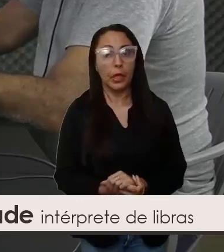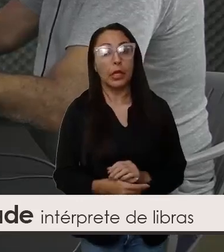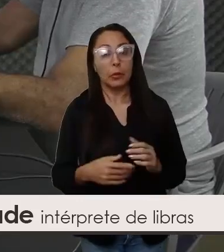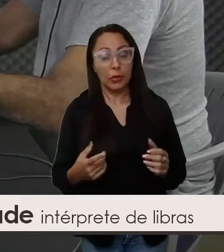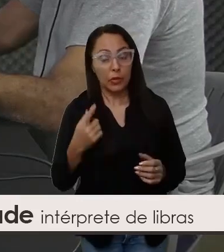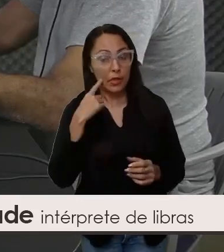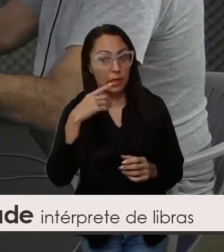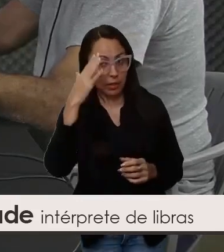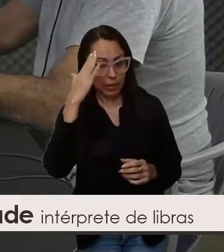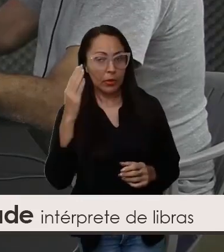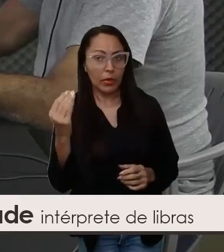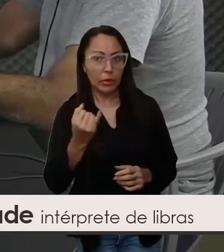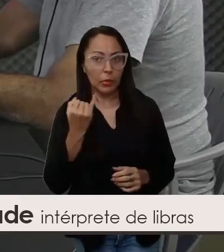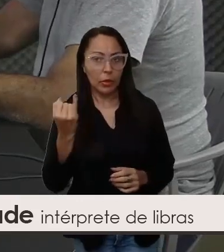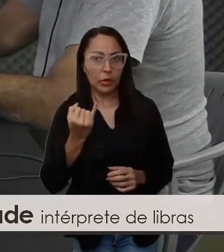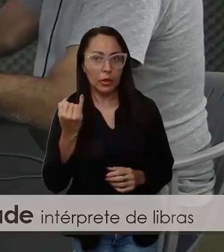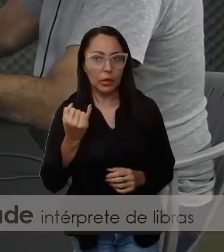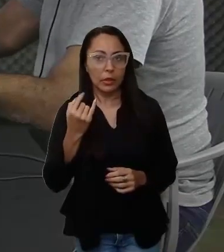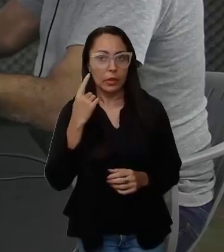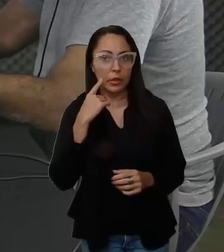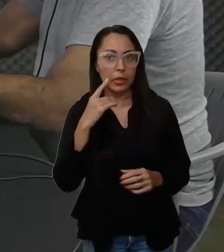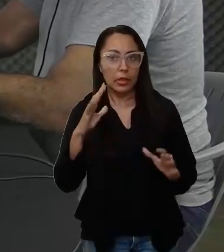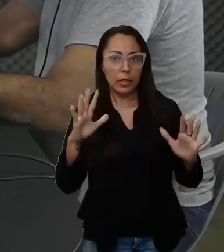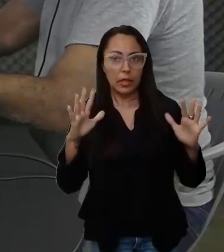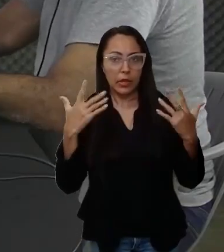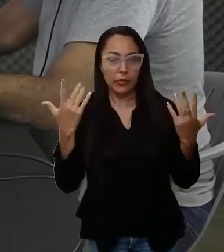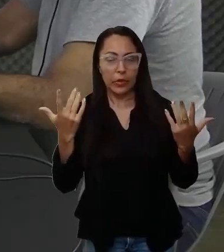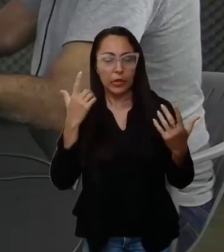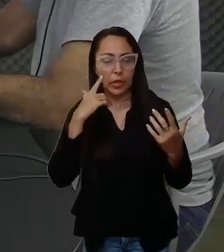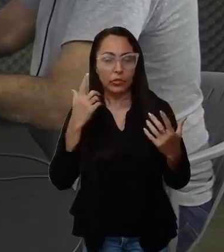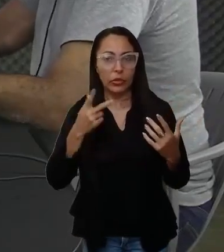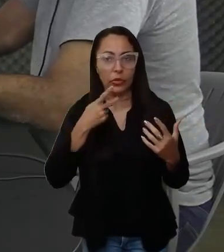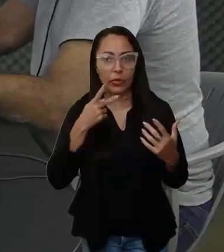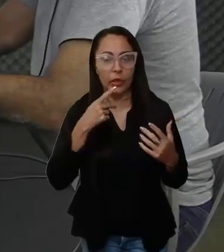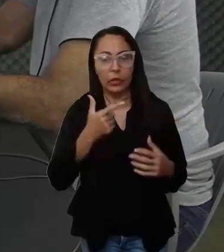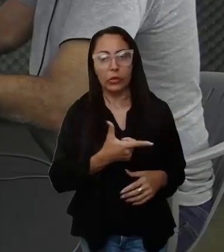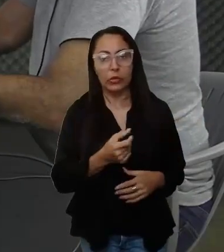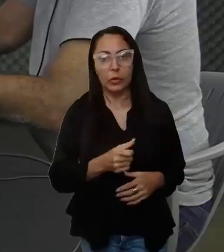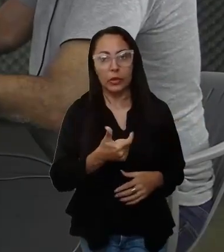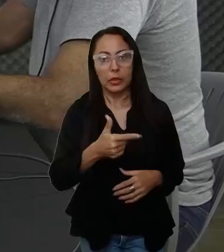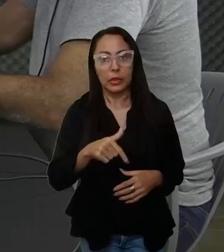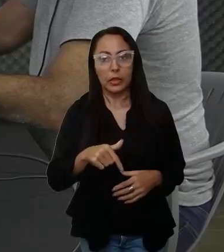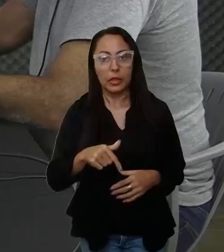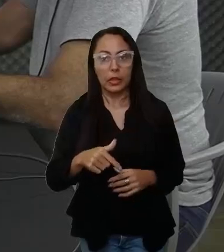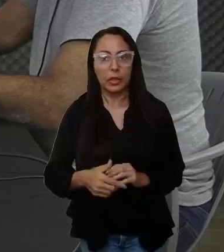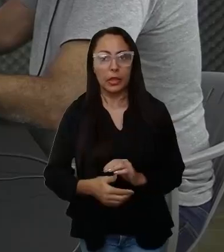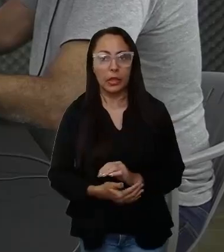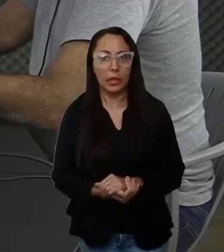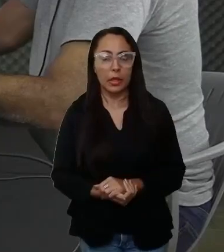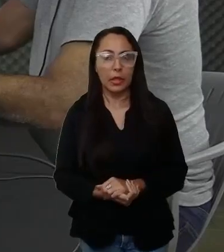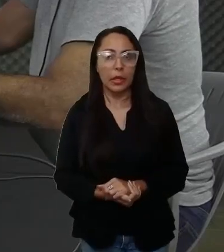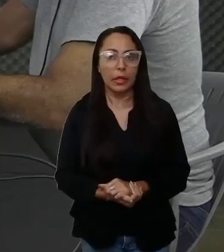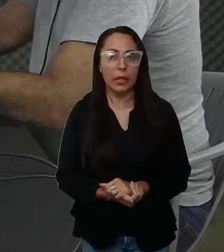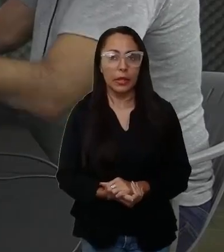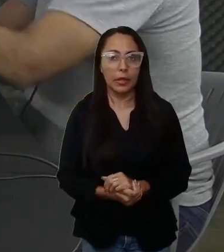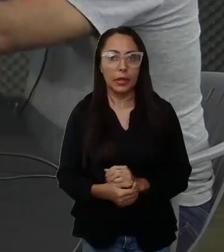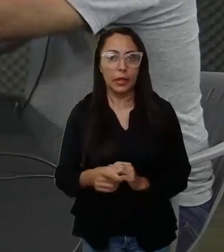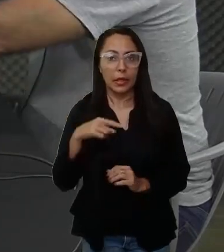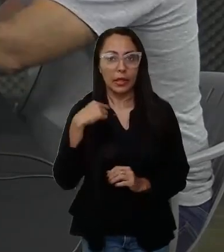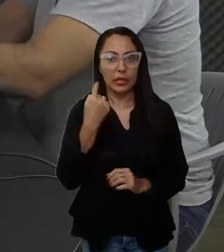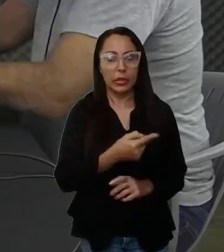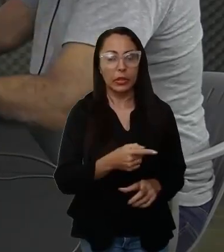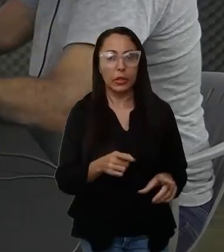E nesse evento, né, que eu estou falando fora da curva, em 2017, a gente